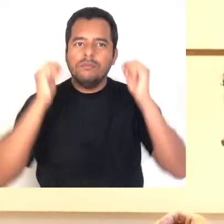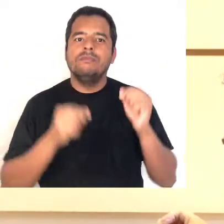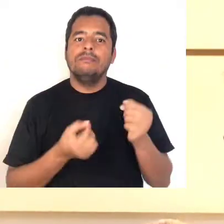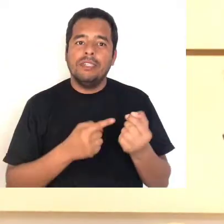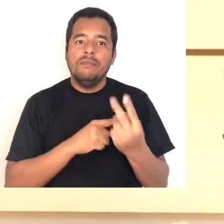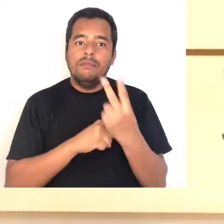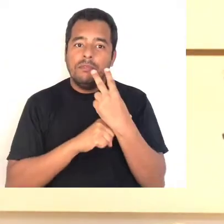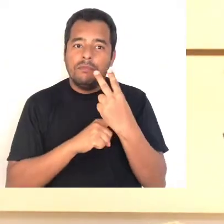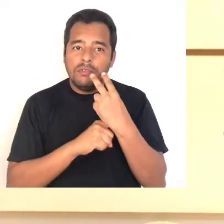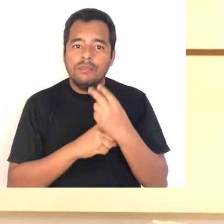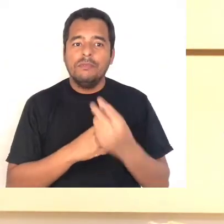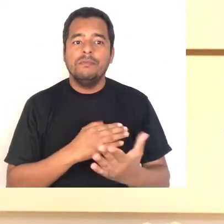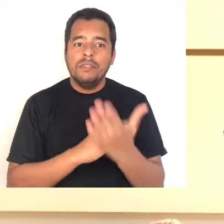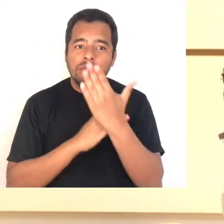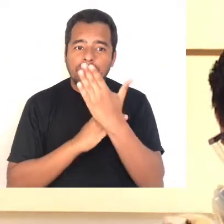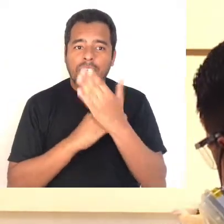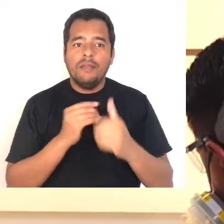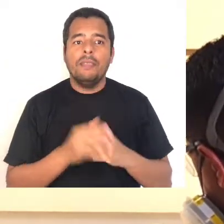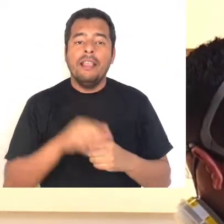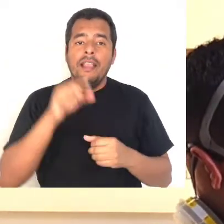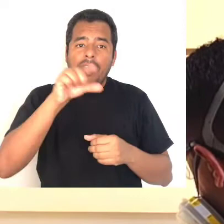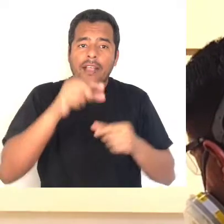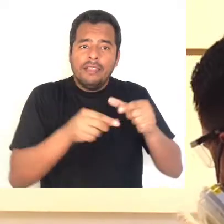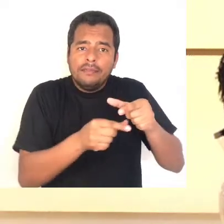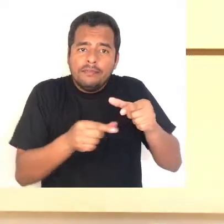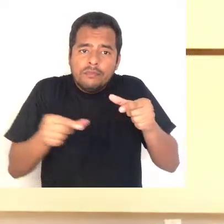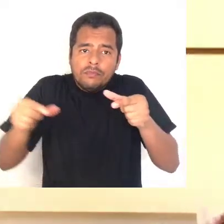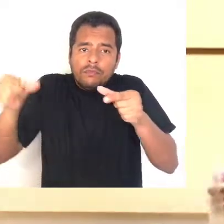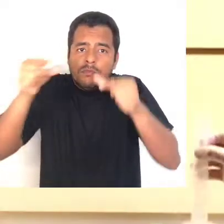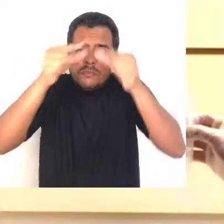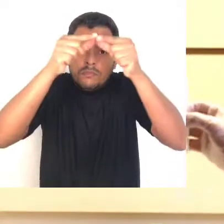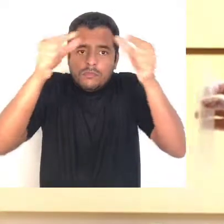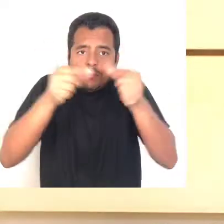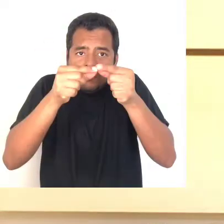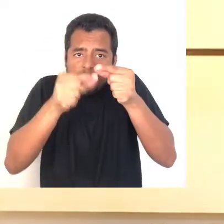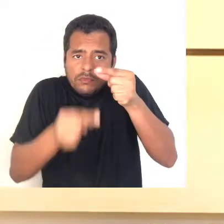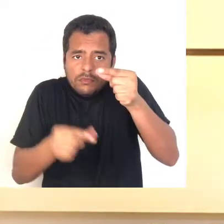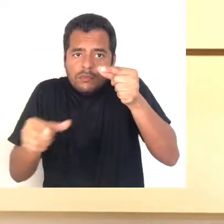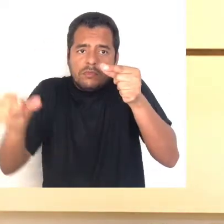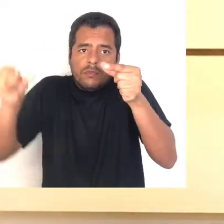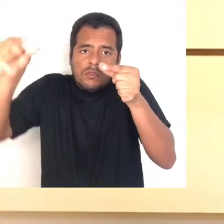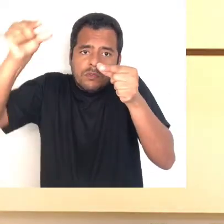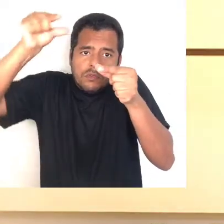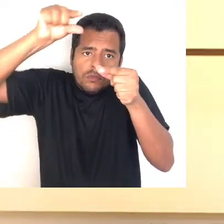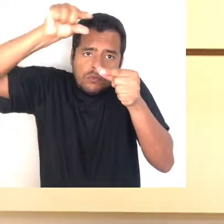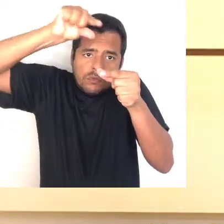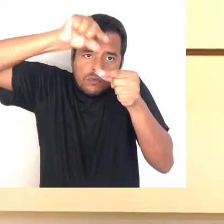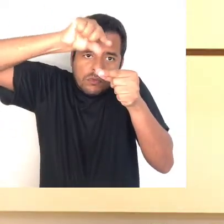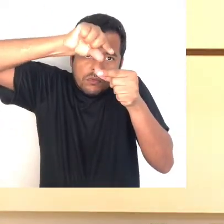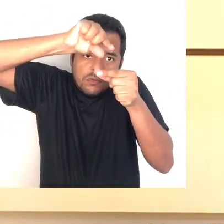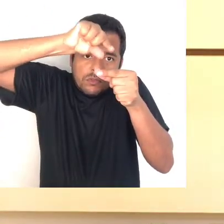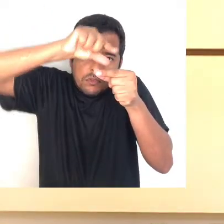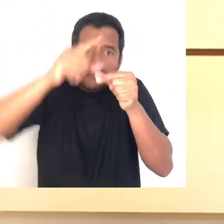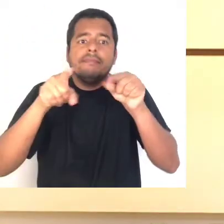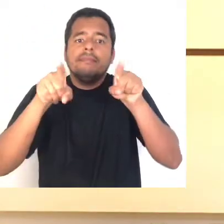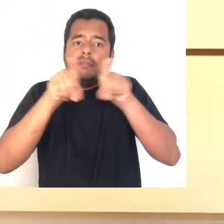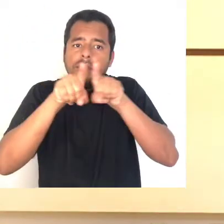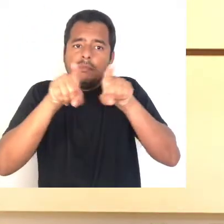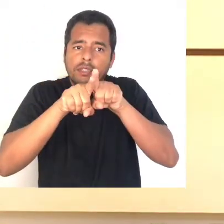Então aí tampando ele bem aqui, ó. E aí você vai colocar aqui, ó, no funil de separação